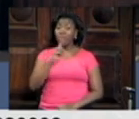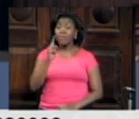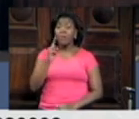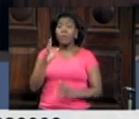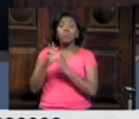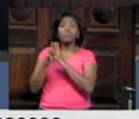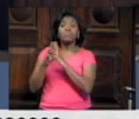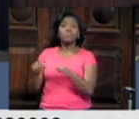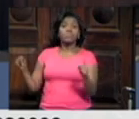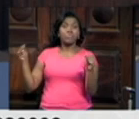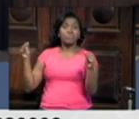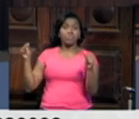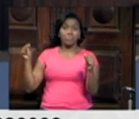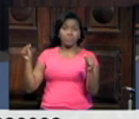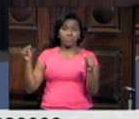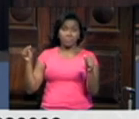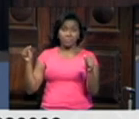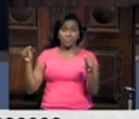desapareceu.